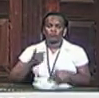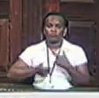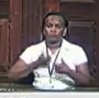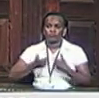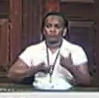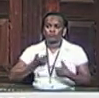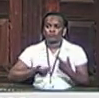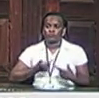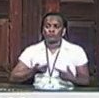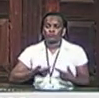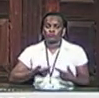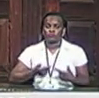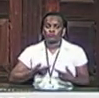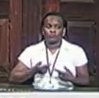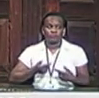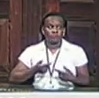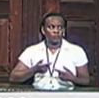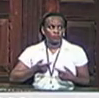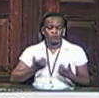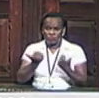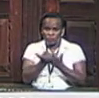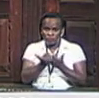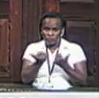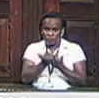função de vice-líder,